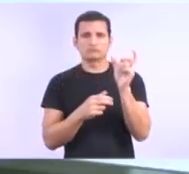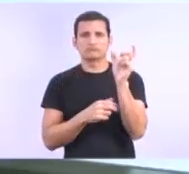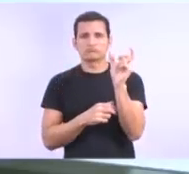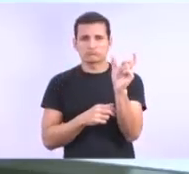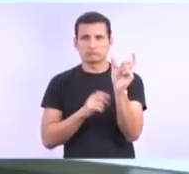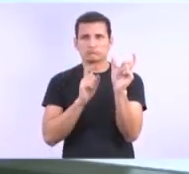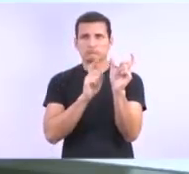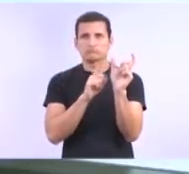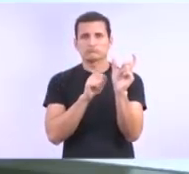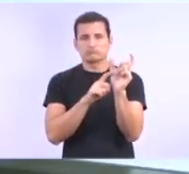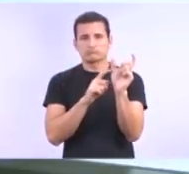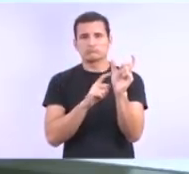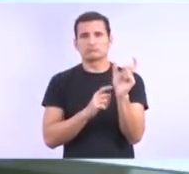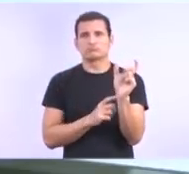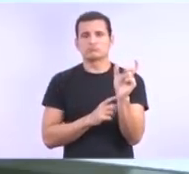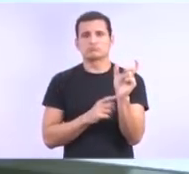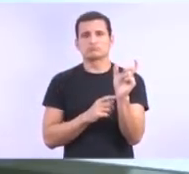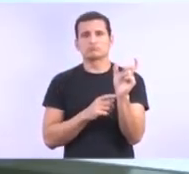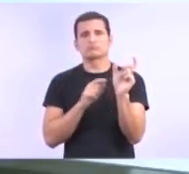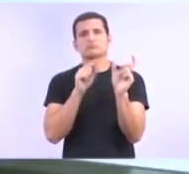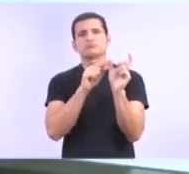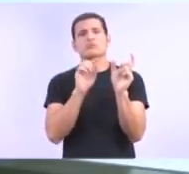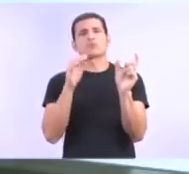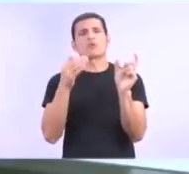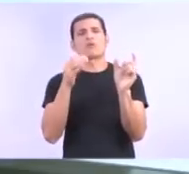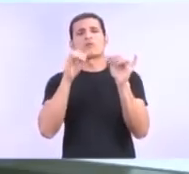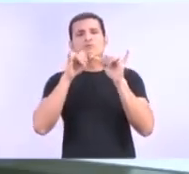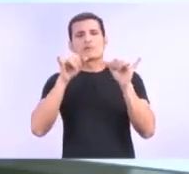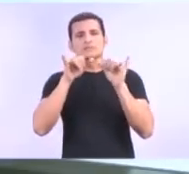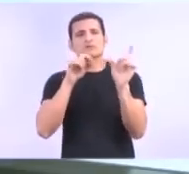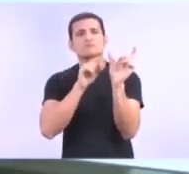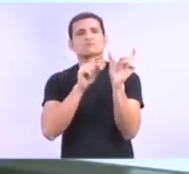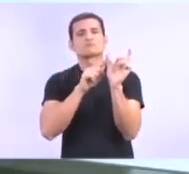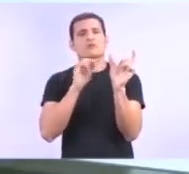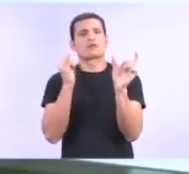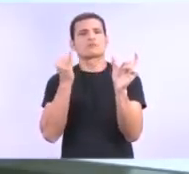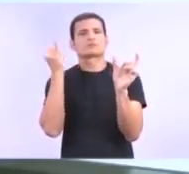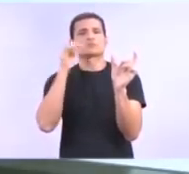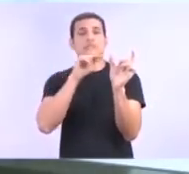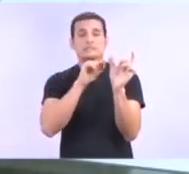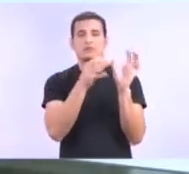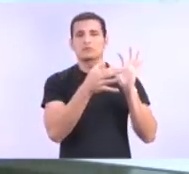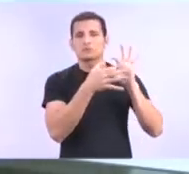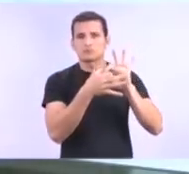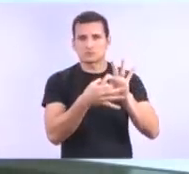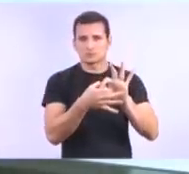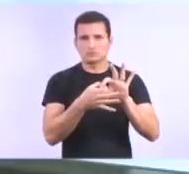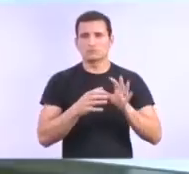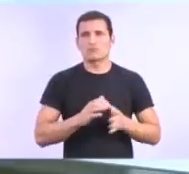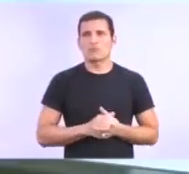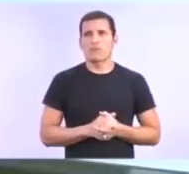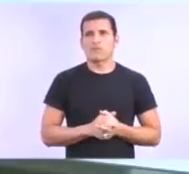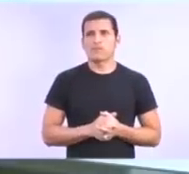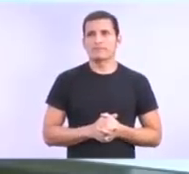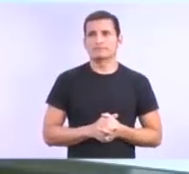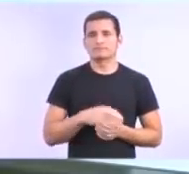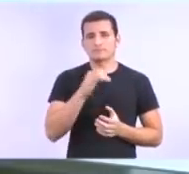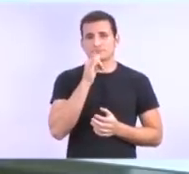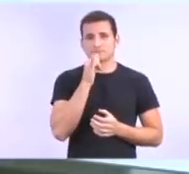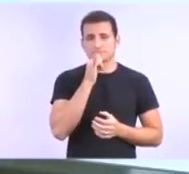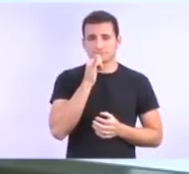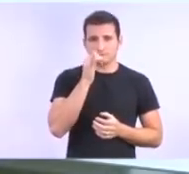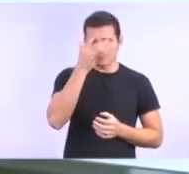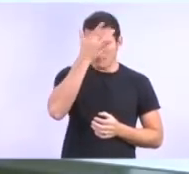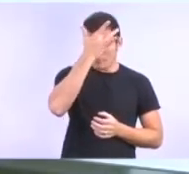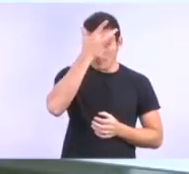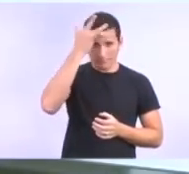objeto e eu vou achar quais informações são relevantes àquele objeto naquele contexto. Vou dar um exemplo aqui do objeto